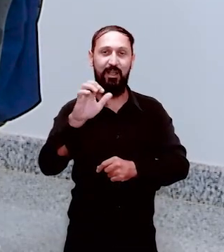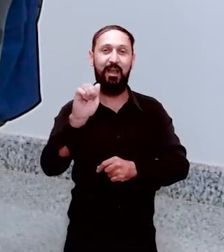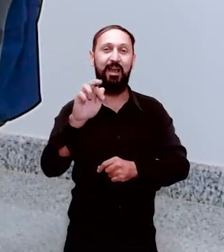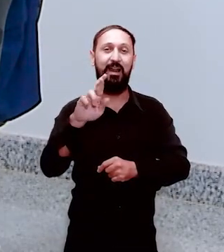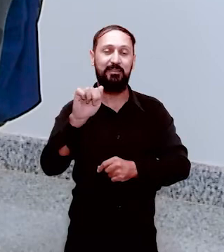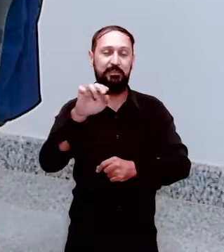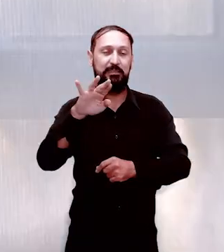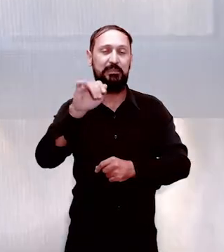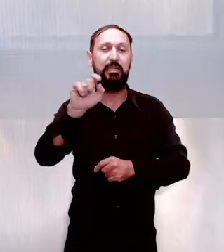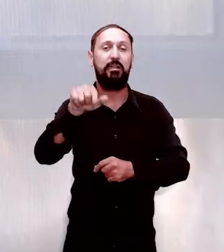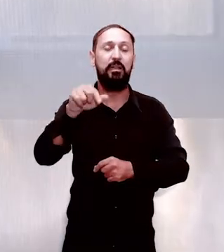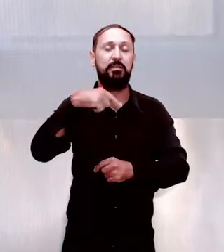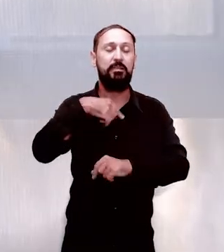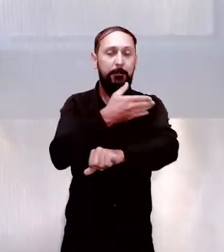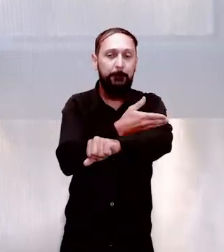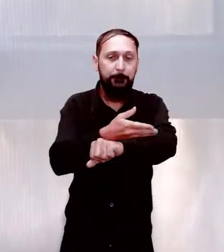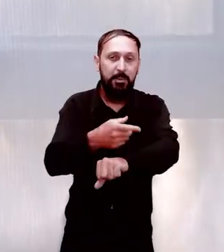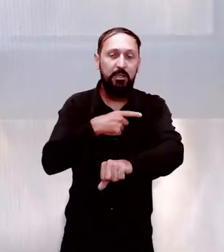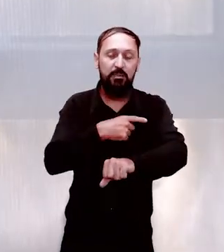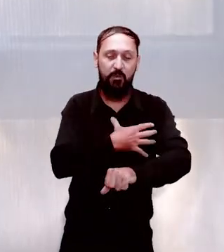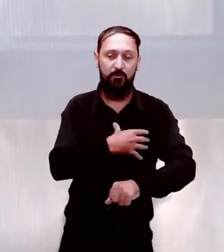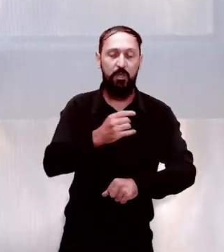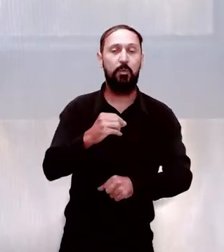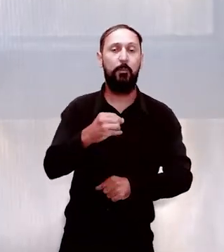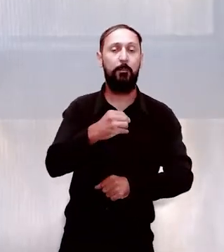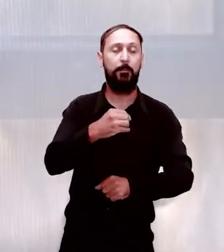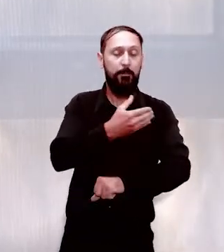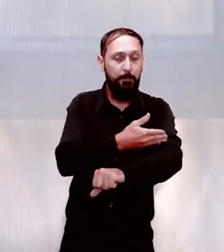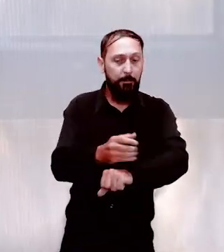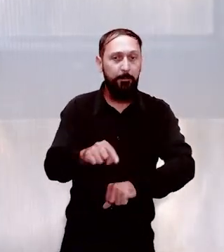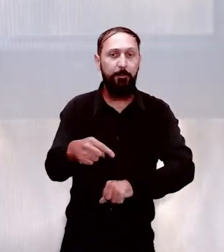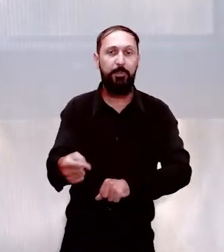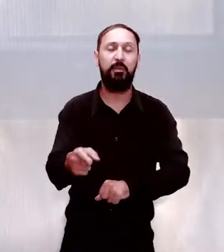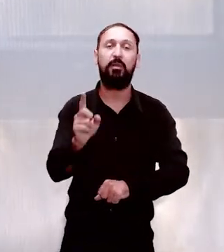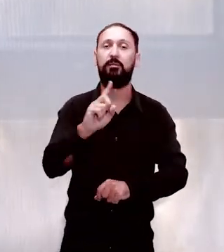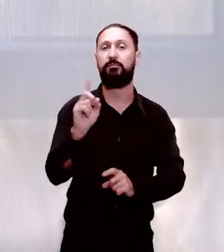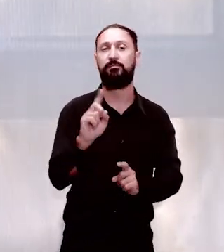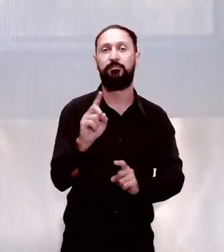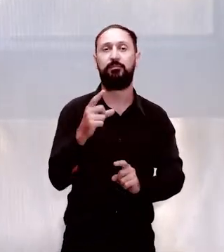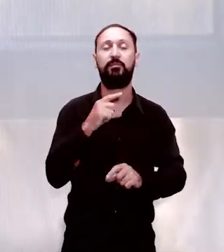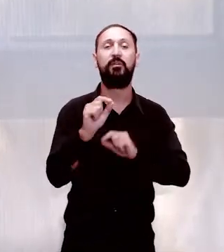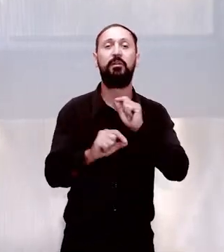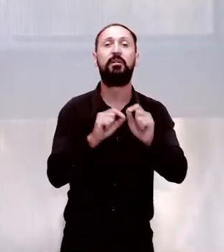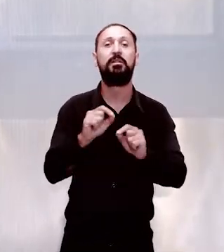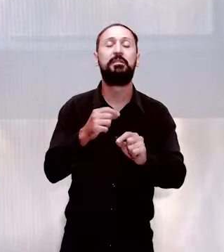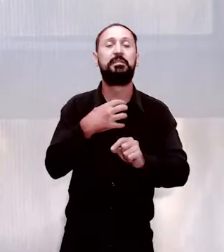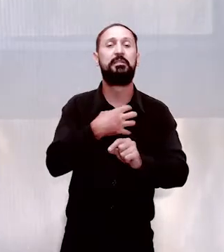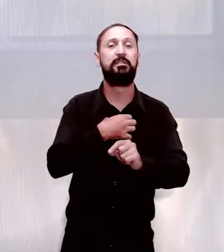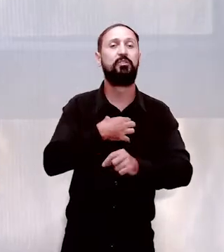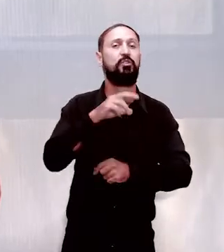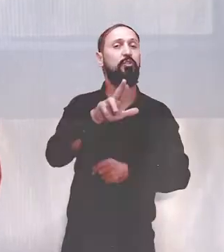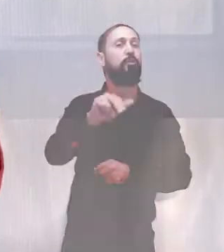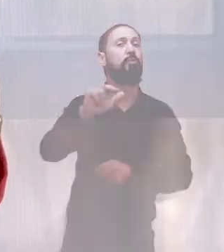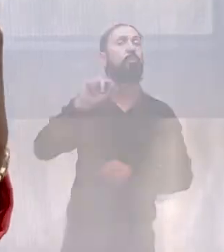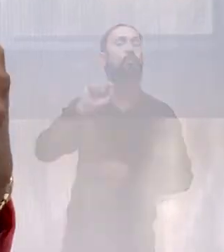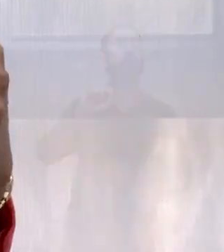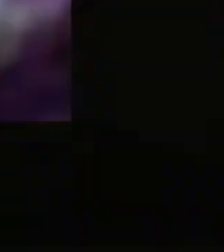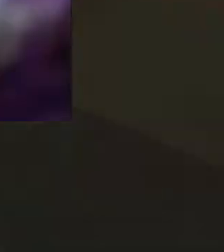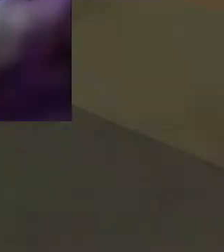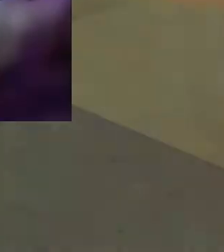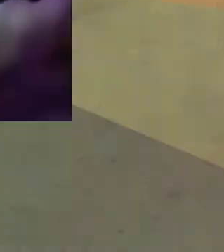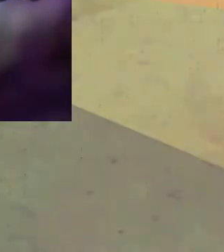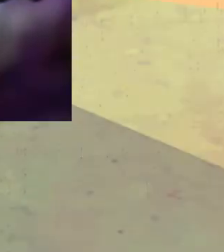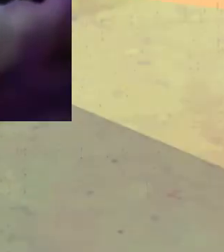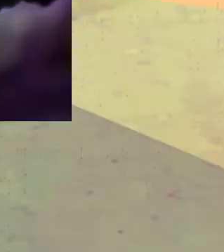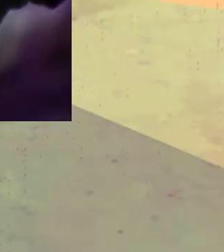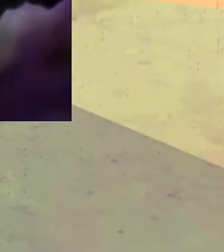pessoa compreender que ela ser branca, ela ter um filho branco, ela não vai passar pelo que pessoas negras passam.